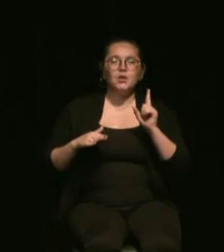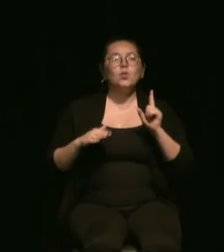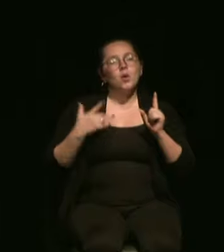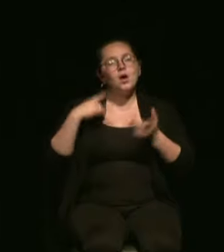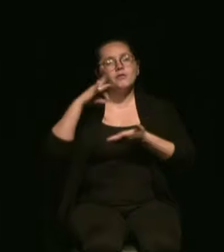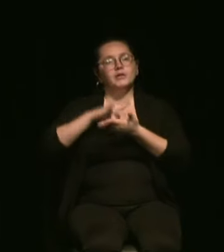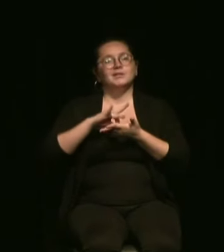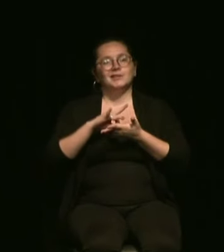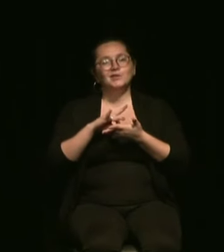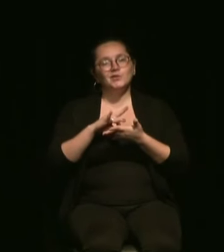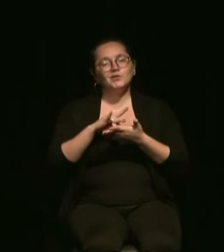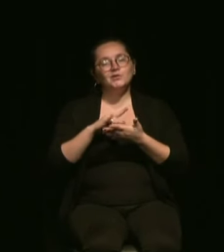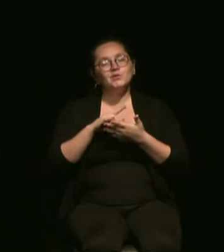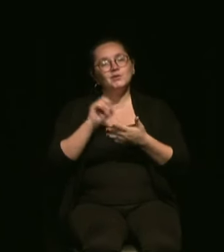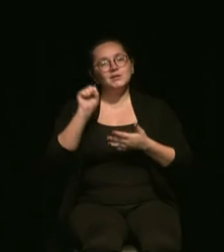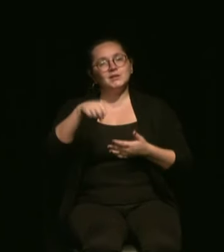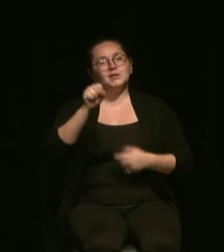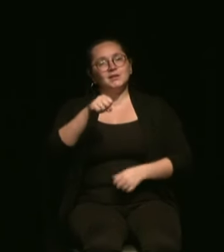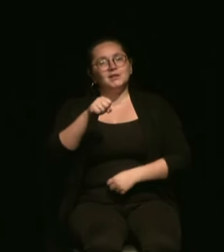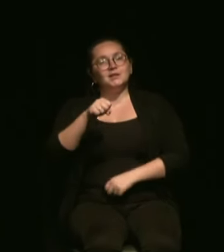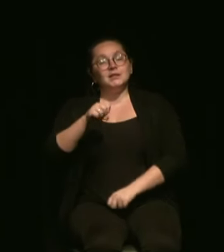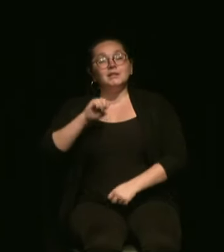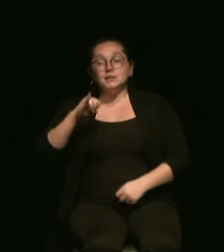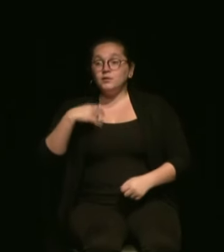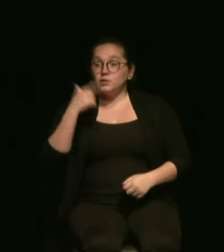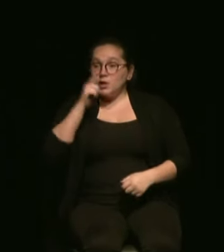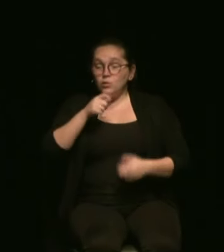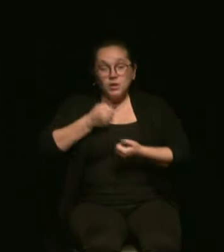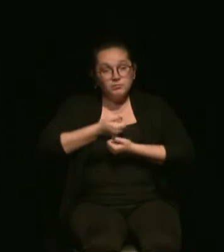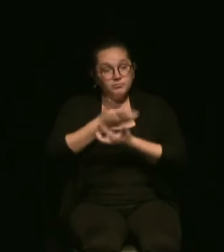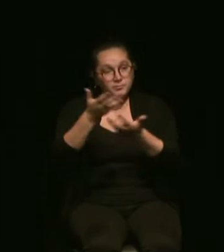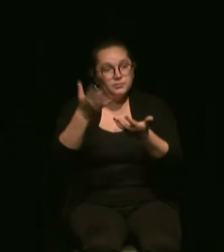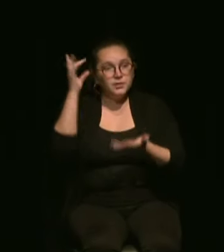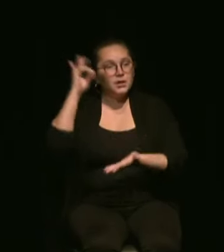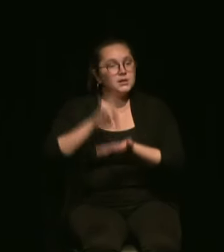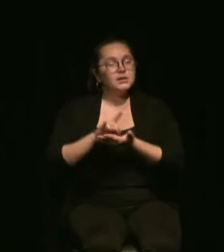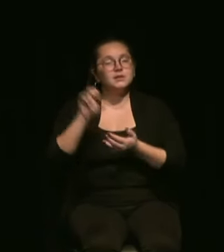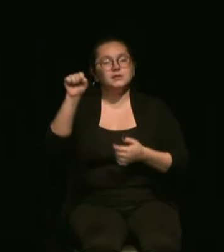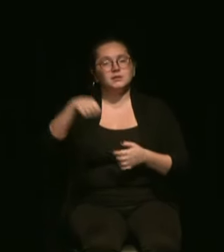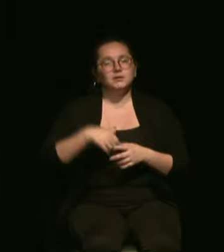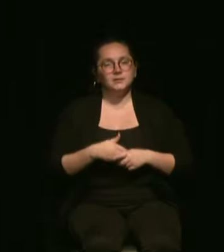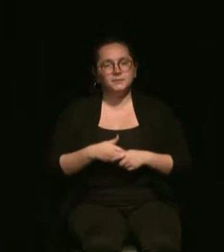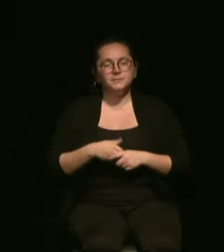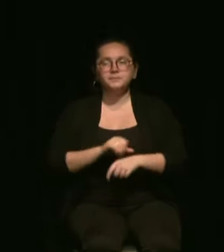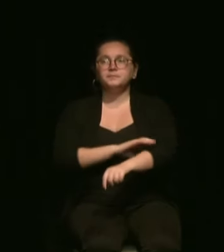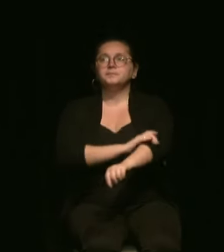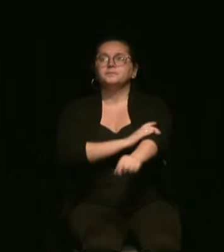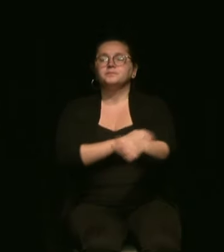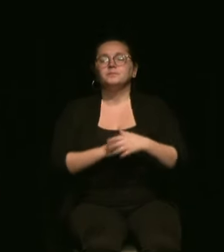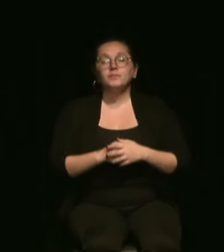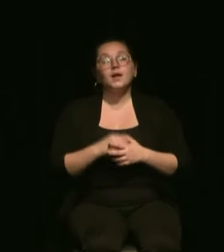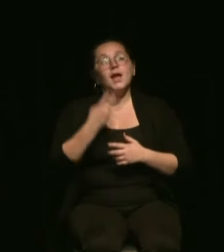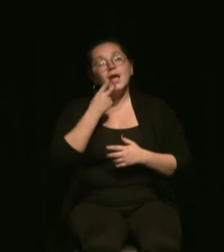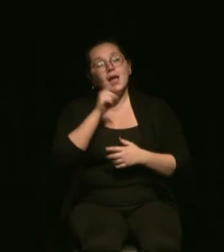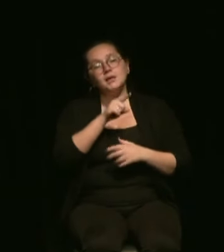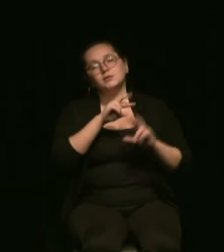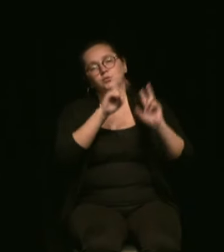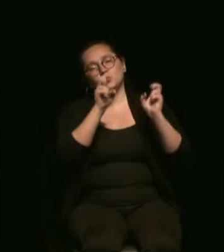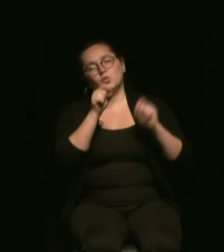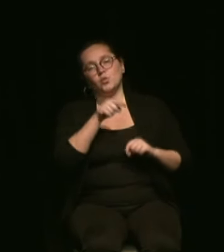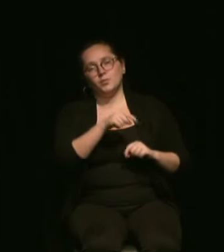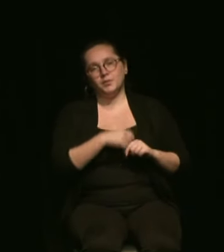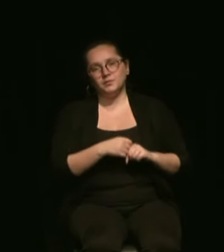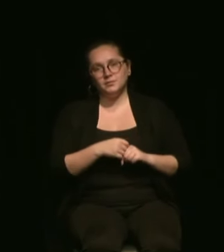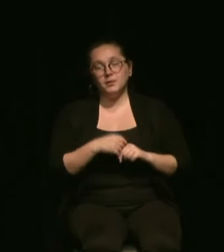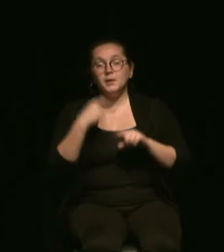até mais, se é capaz de transmitir alguma coisa que a história real é incapaz de fazer. É disso que se trata.